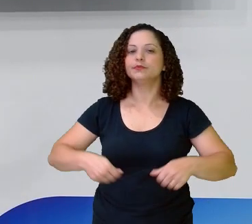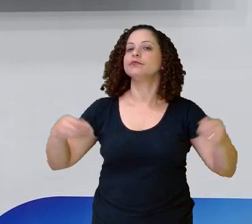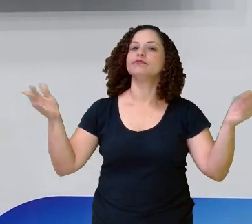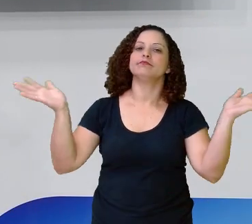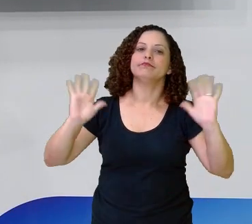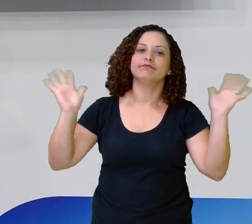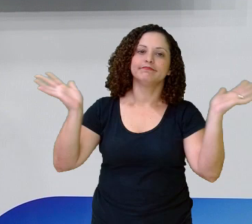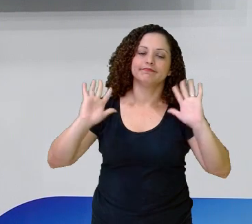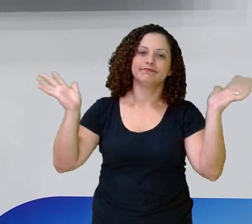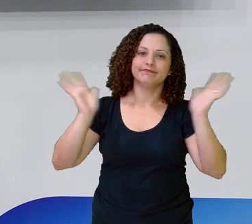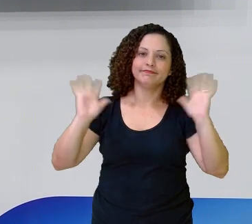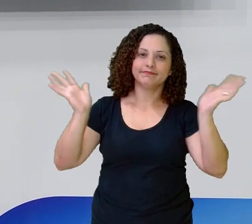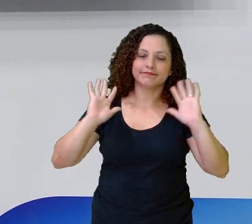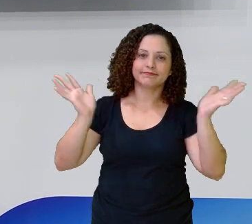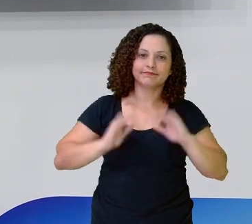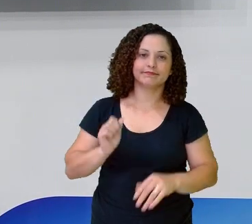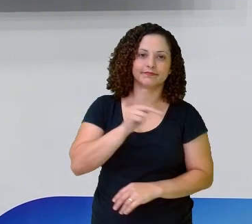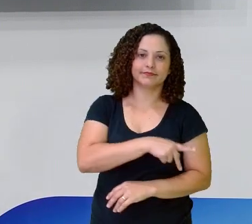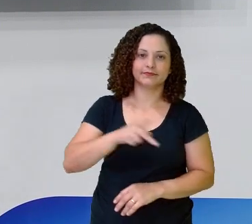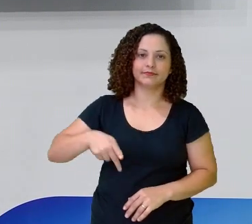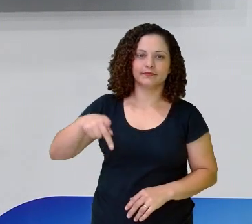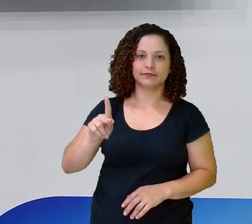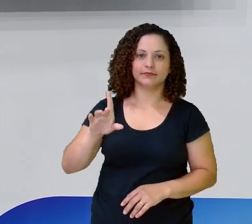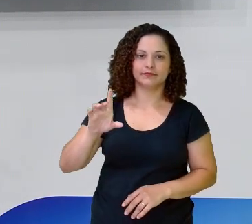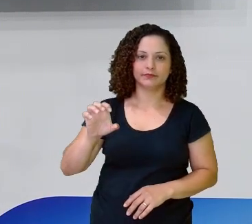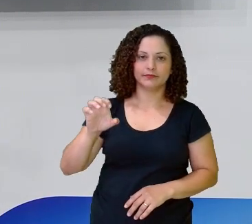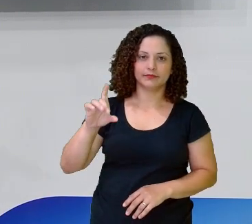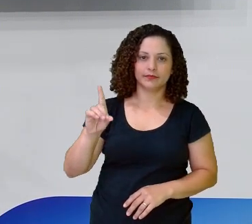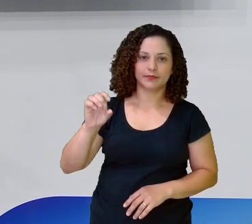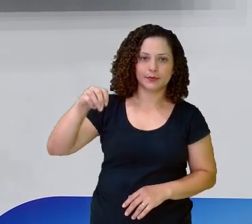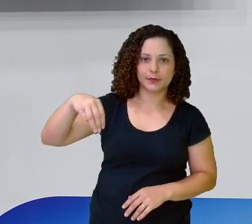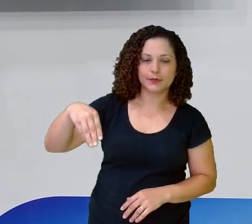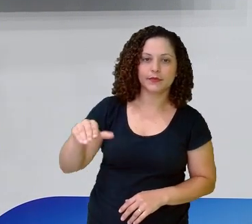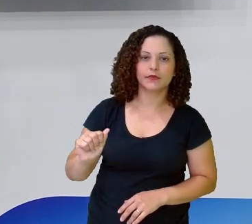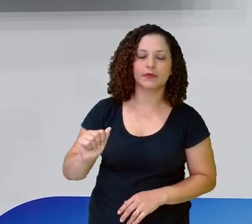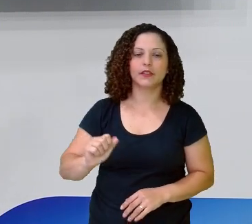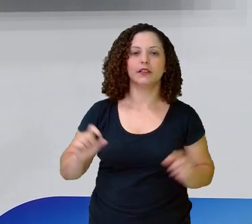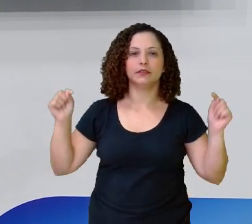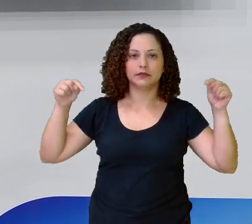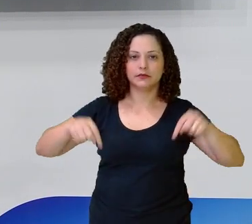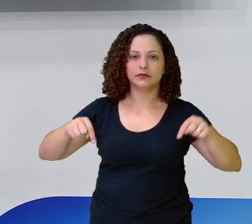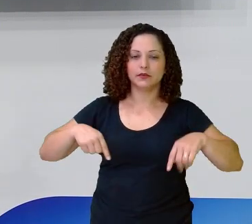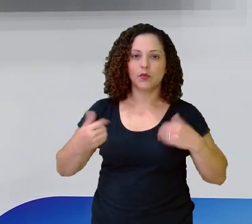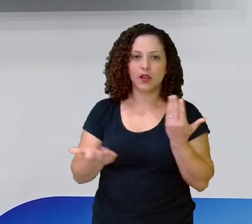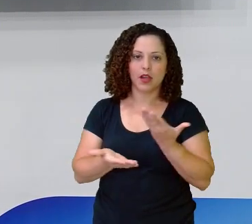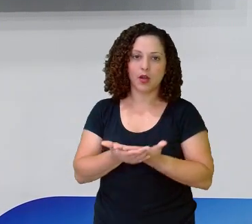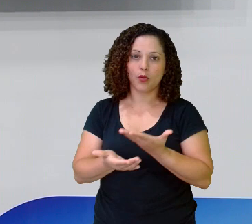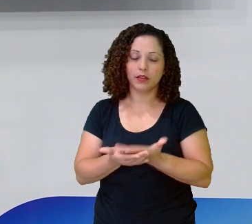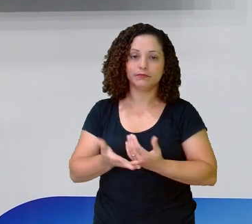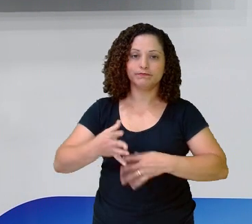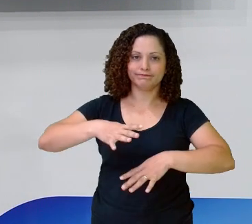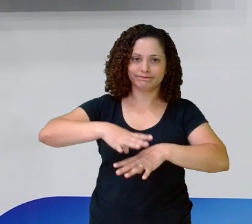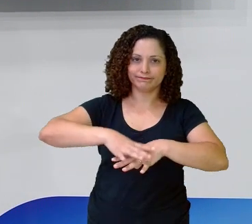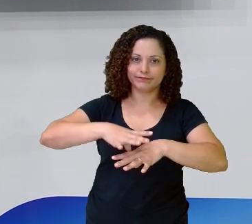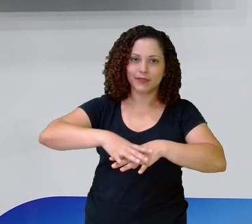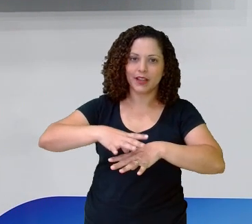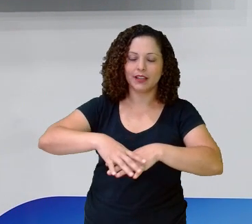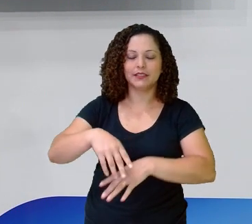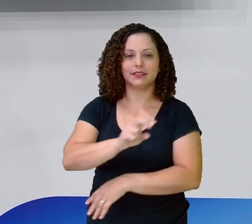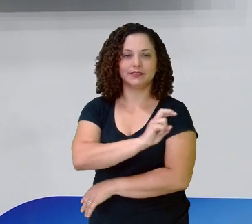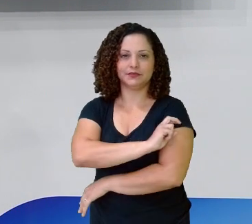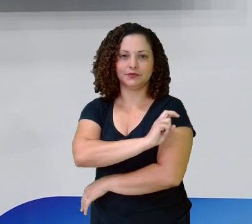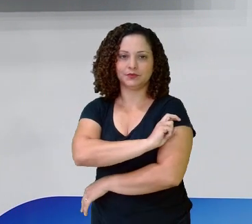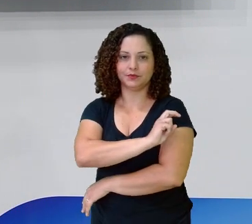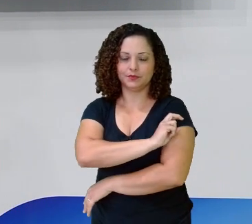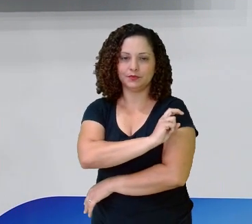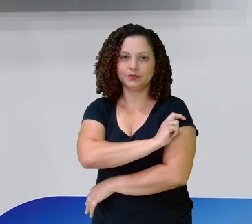Olá, pessoal! Eu sou a professora Kedma Santos e estou aqui para mais uma aula de matemática para os quintos